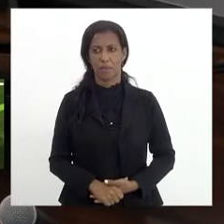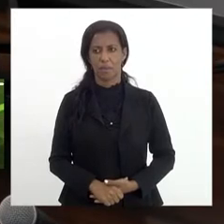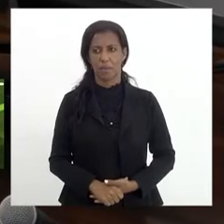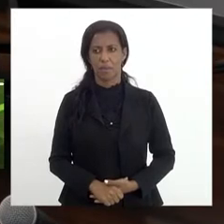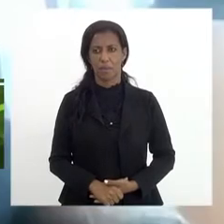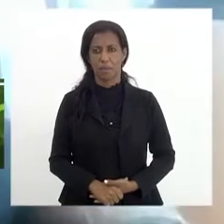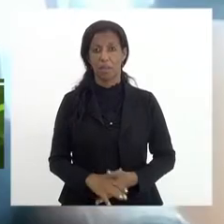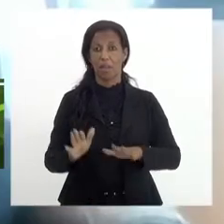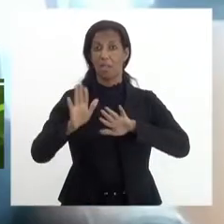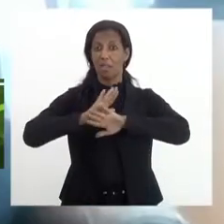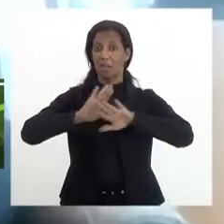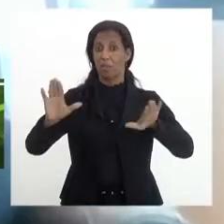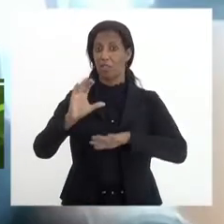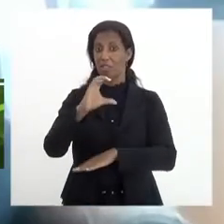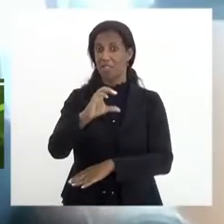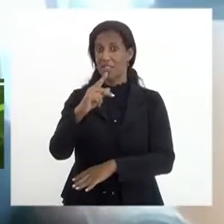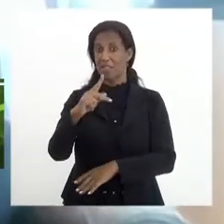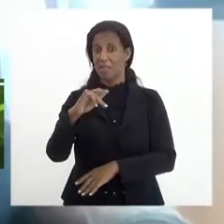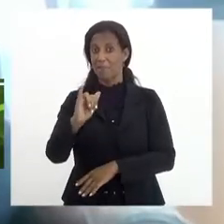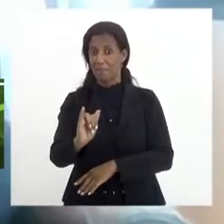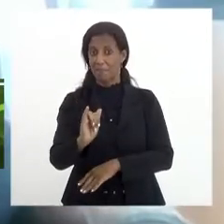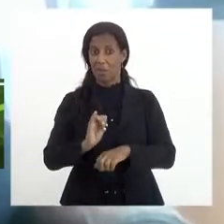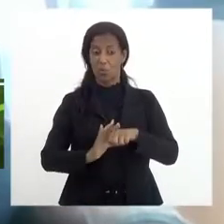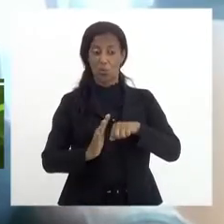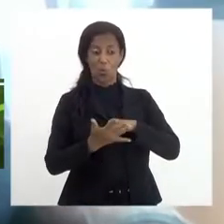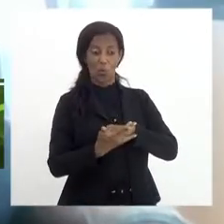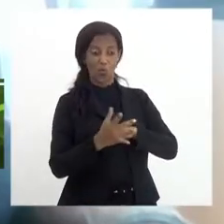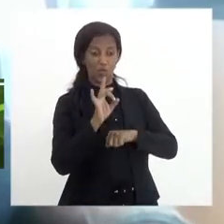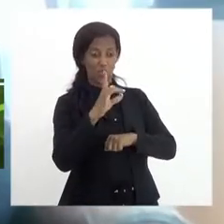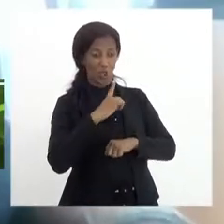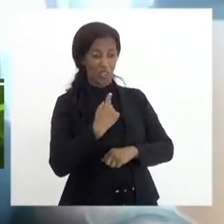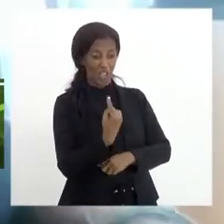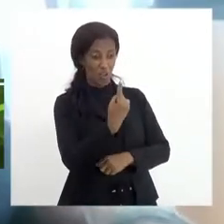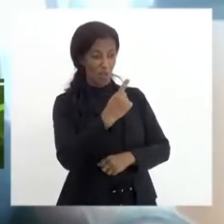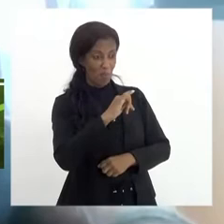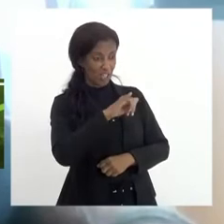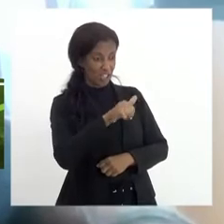Não deixa a CPI do Covid ver que só tem a menção da Janssen,